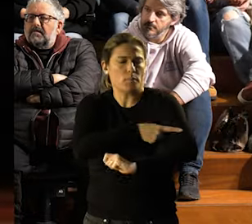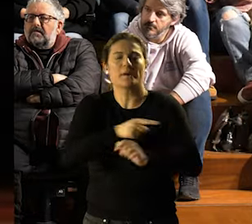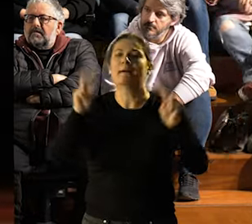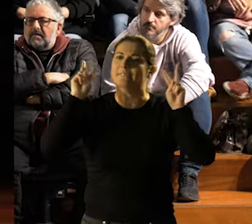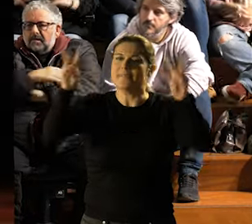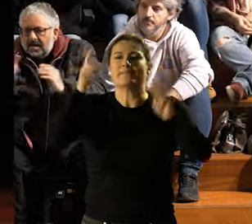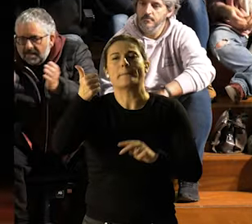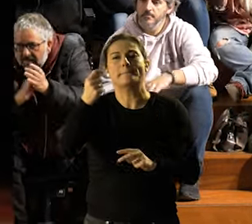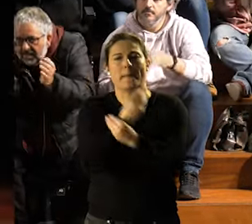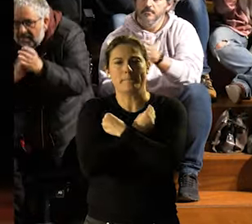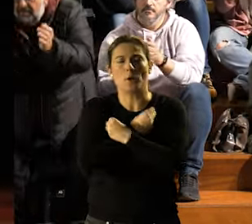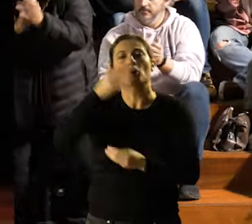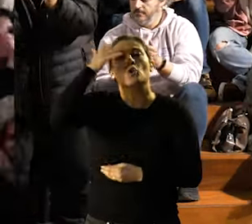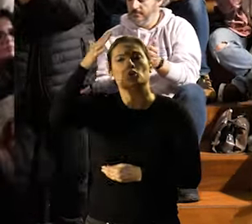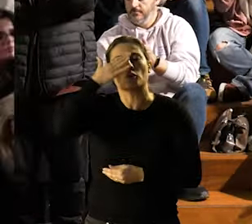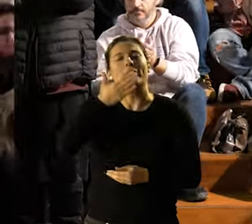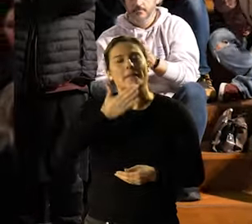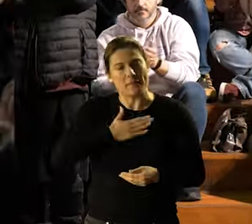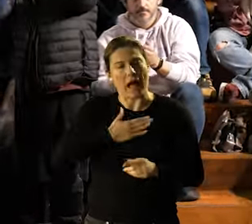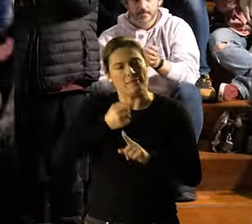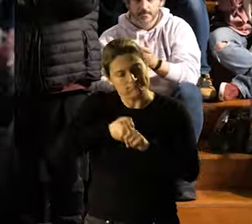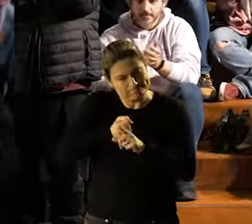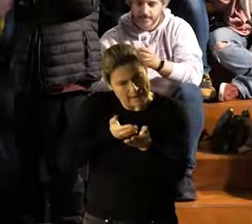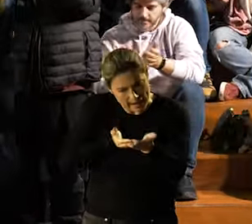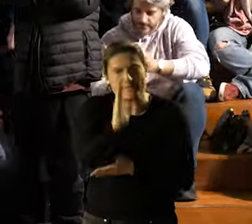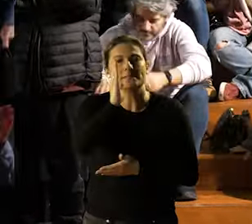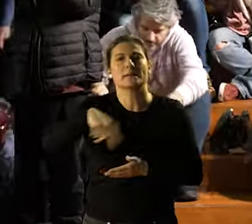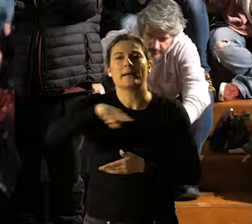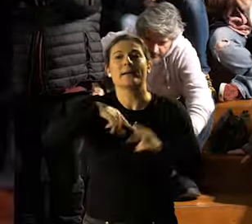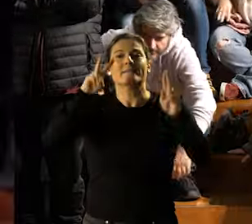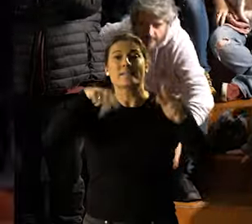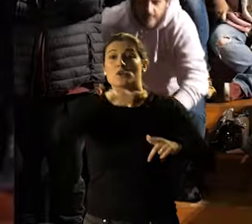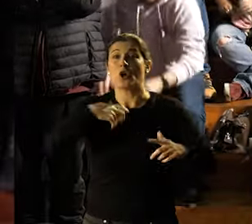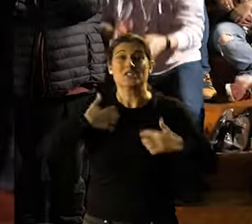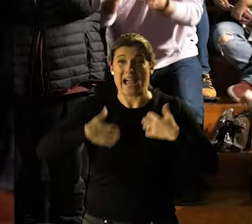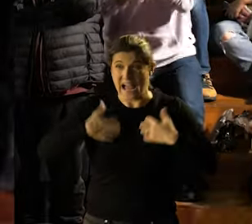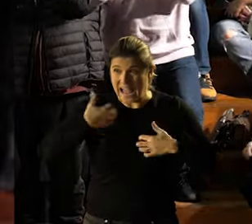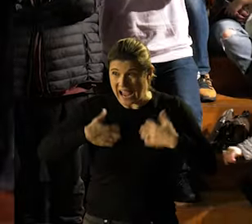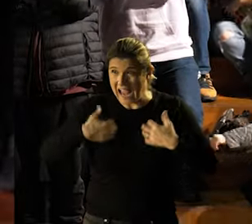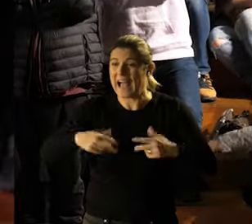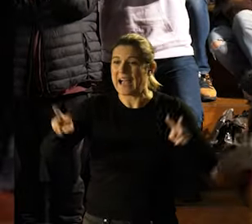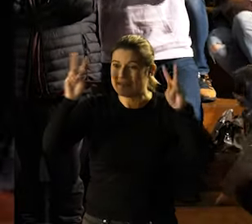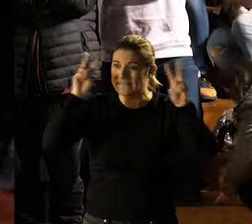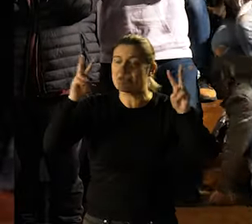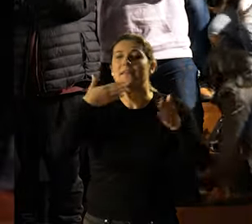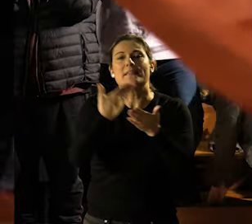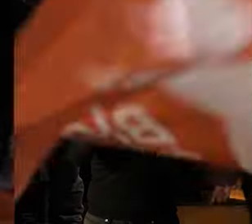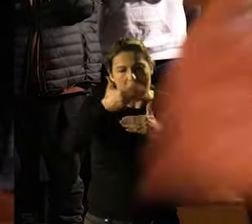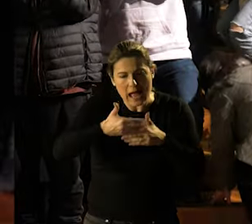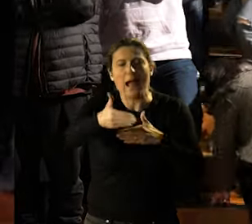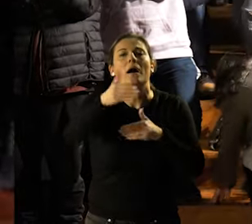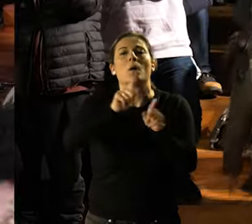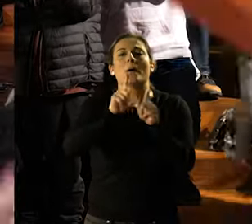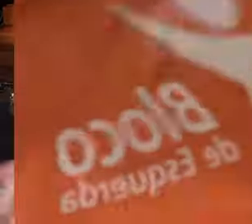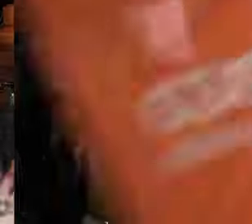bloco de esquerda viva ao sonho que nos faz avançar viva Às nossas mágoas que nos dão uma identidade que nos levam a lutar e